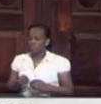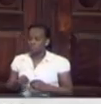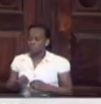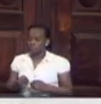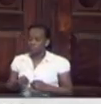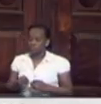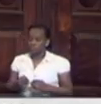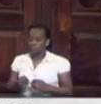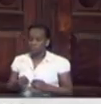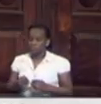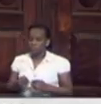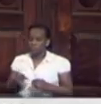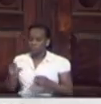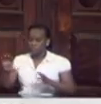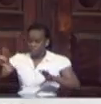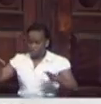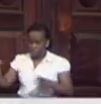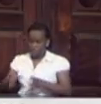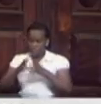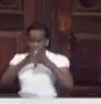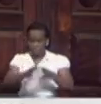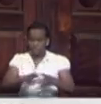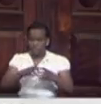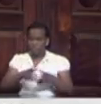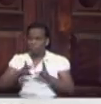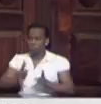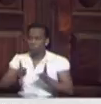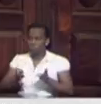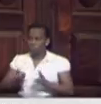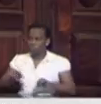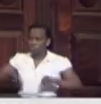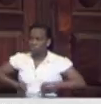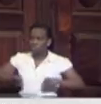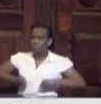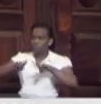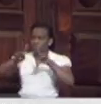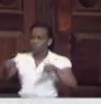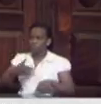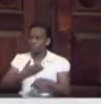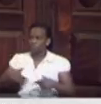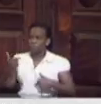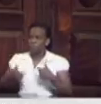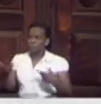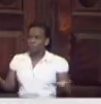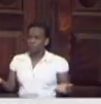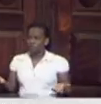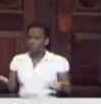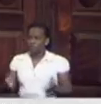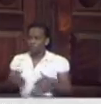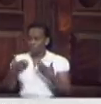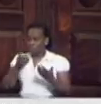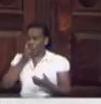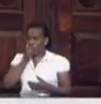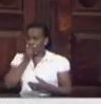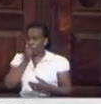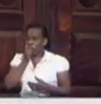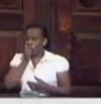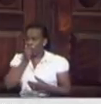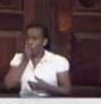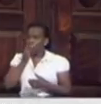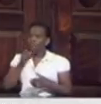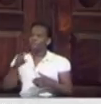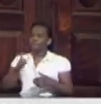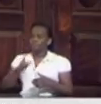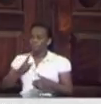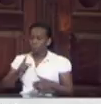para jogar num pacote e continuar penalizando o servidor. E aí, vem